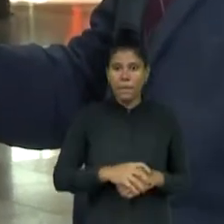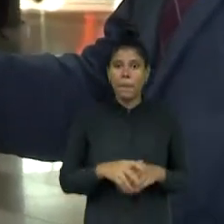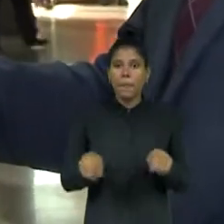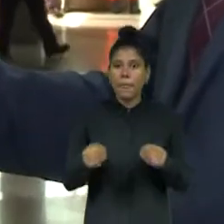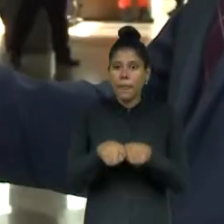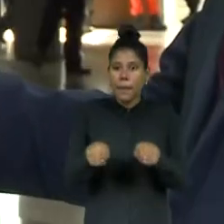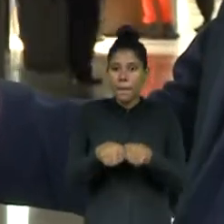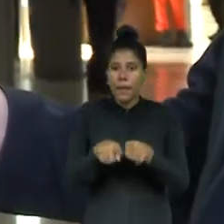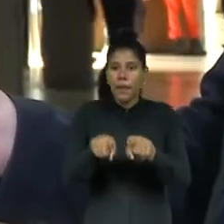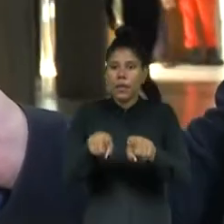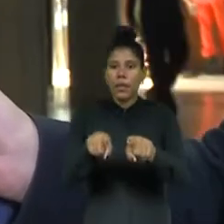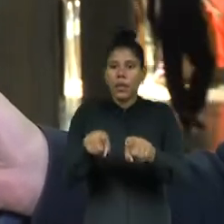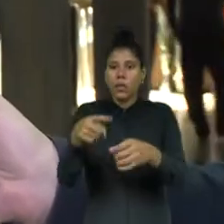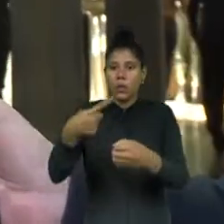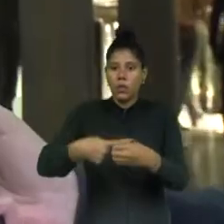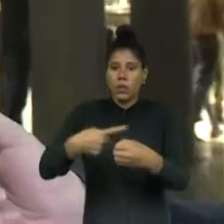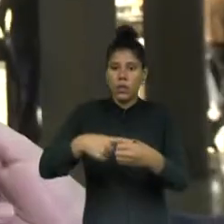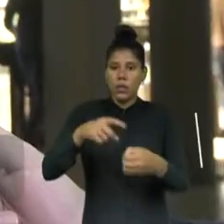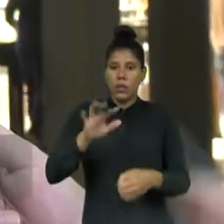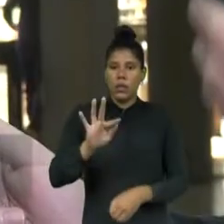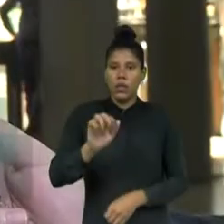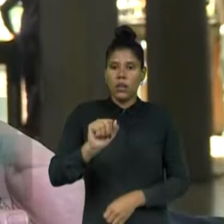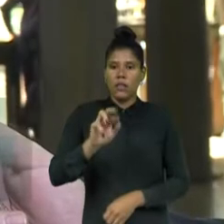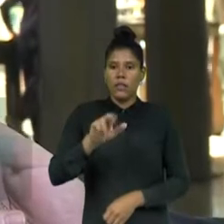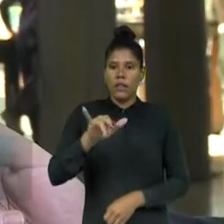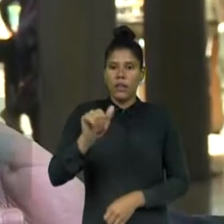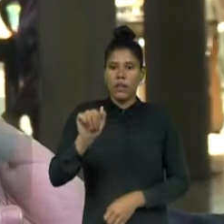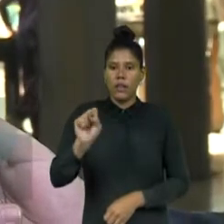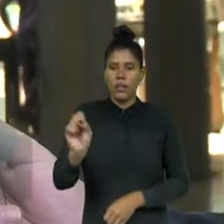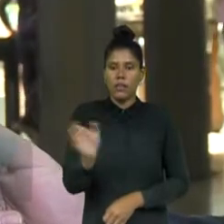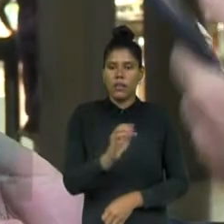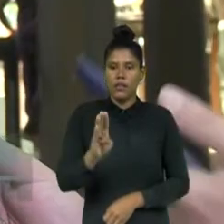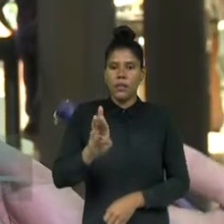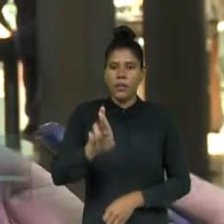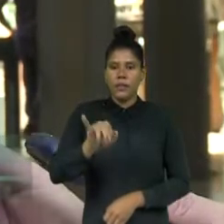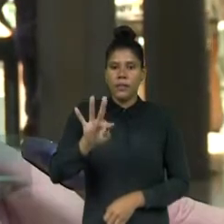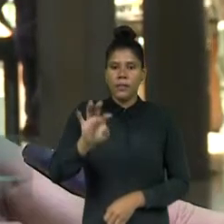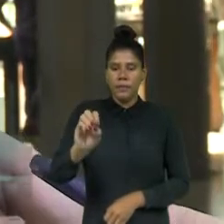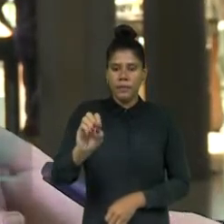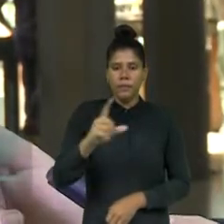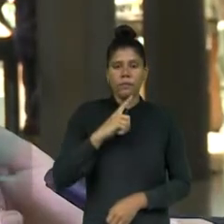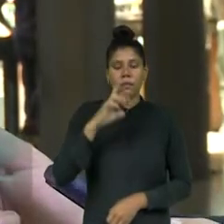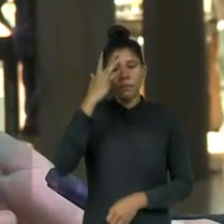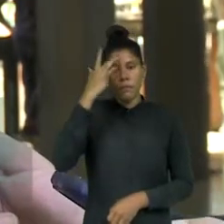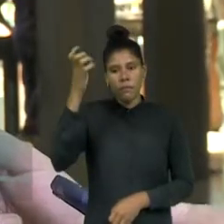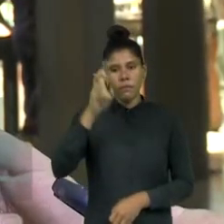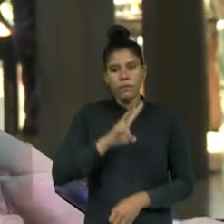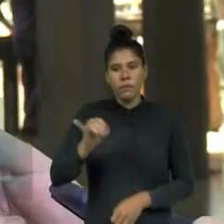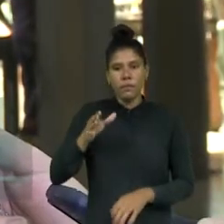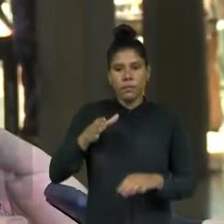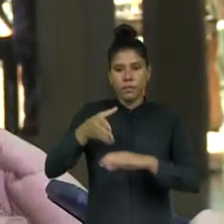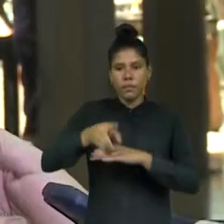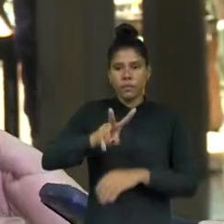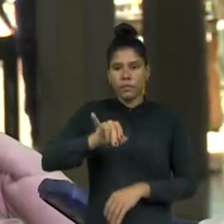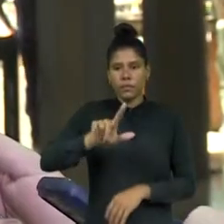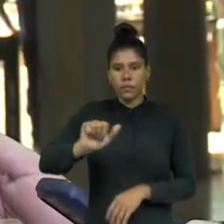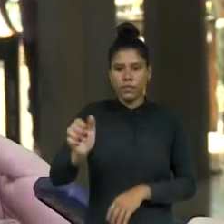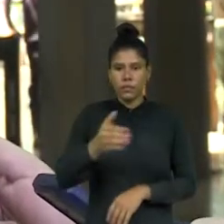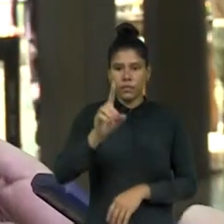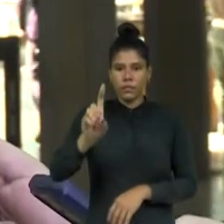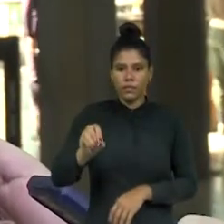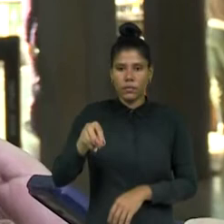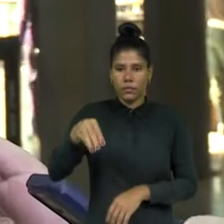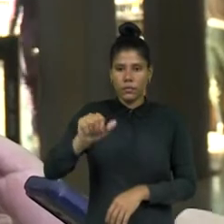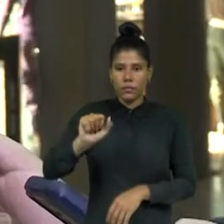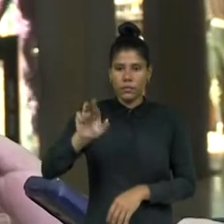interior do estado, né, na cidade de Farias Brito. Temos uma agenda aí para o restante da semana. Amanhã estaremos no Vila do Mar, no Pirambu. Também estaremos no